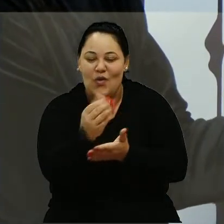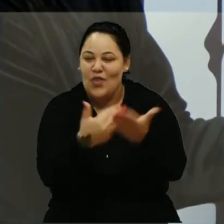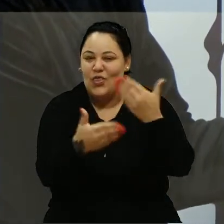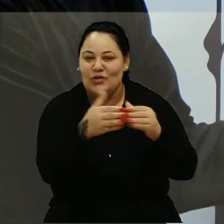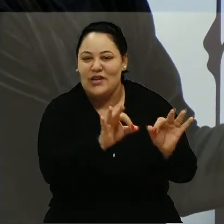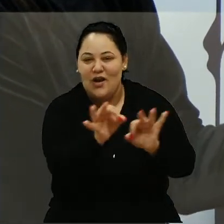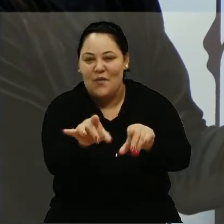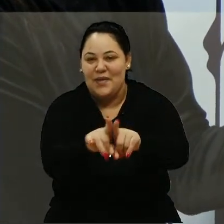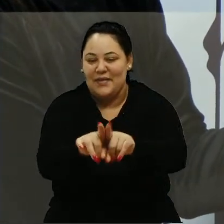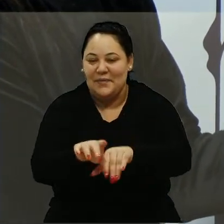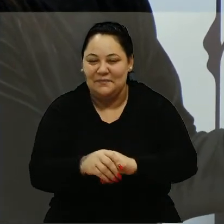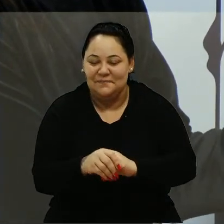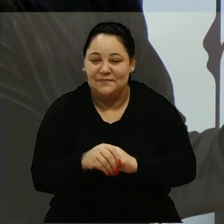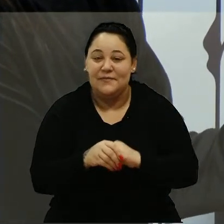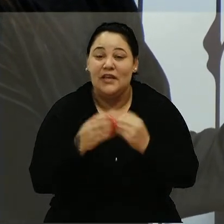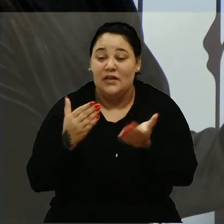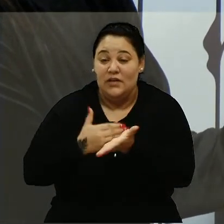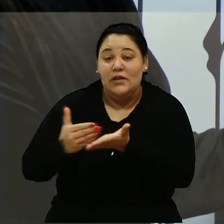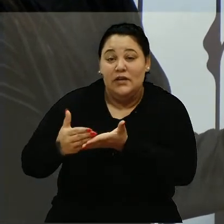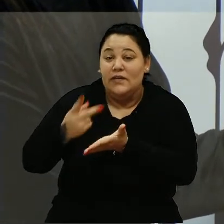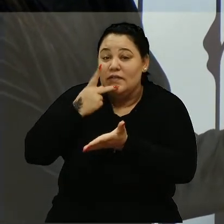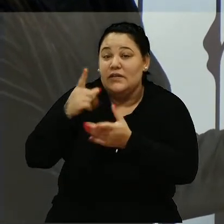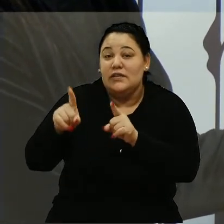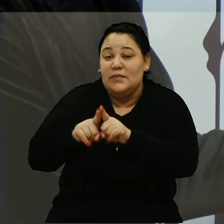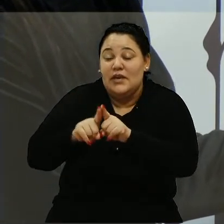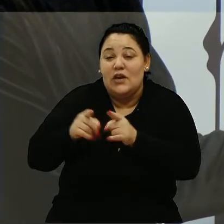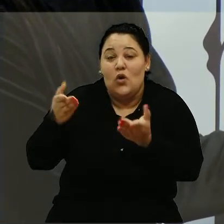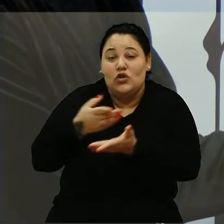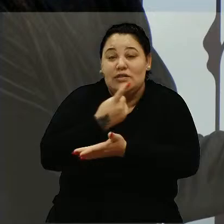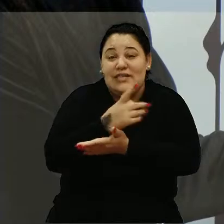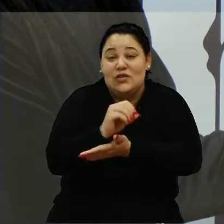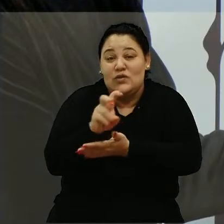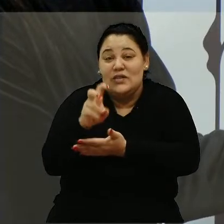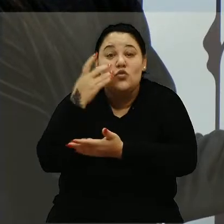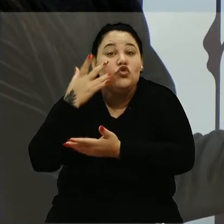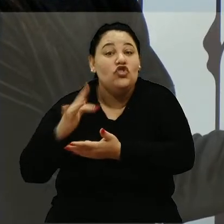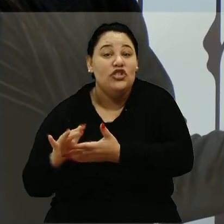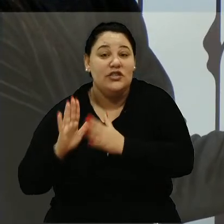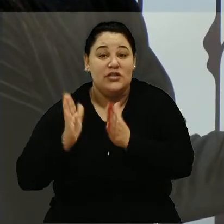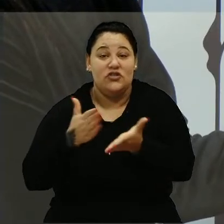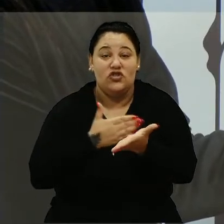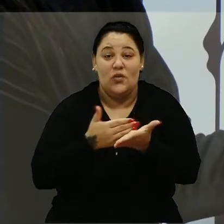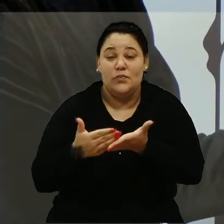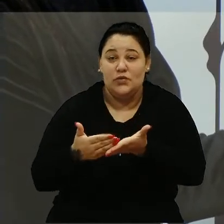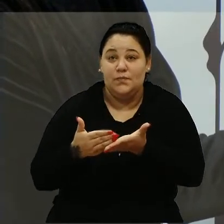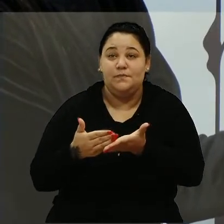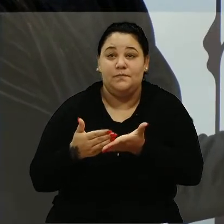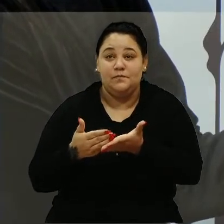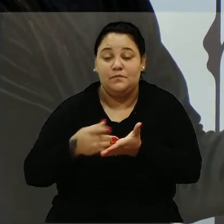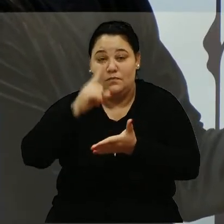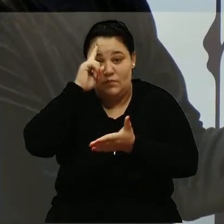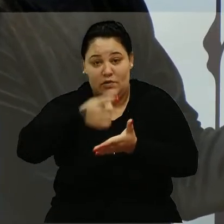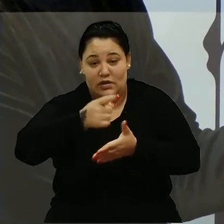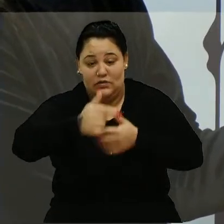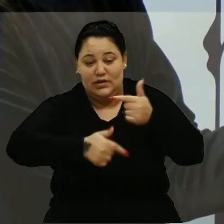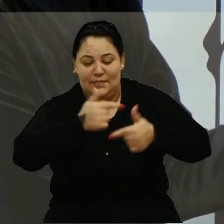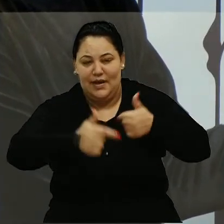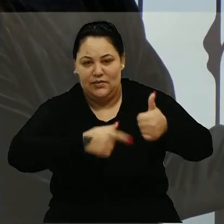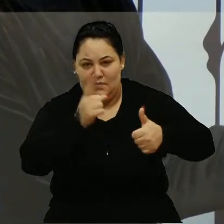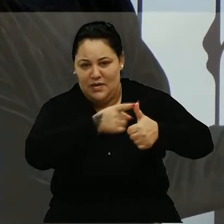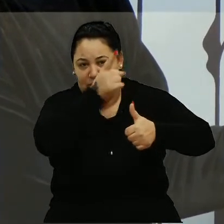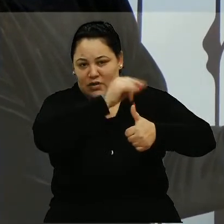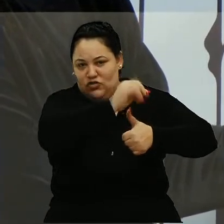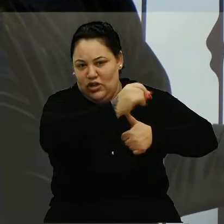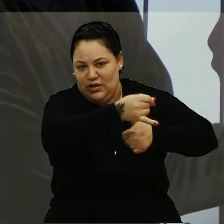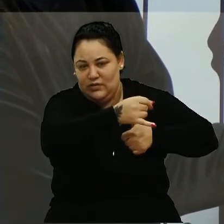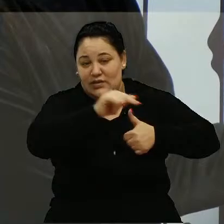comecei dizendo também sobre... Hoje fazem 105 dias que nós iniciamos o mandato, a partir do dia 1º de janeiro, e